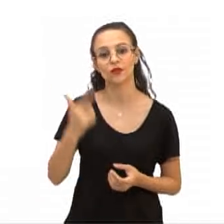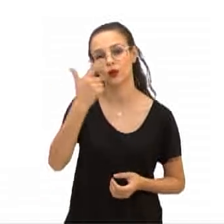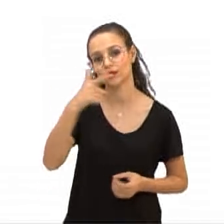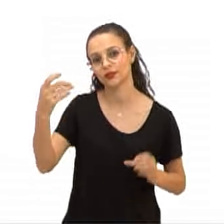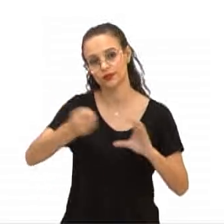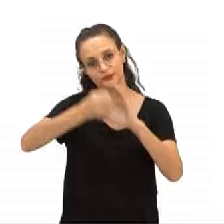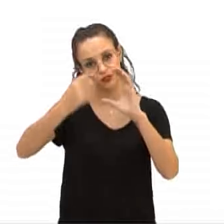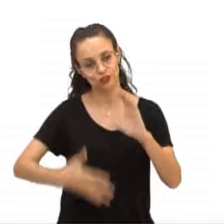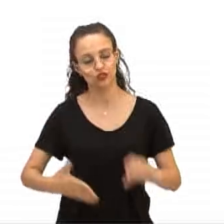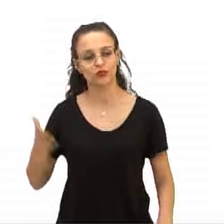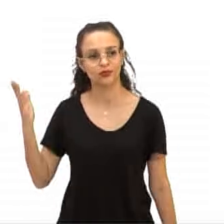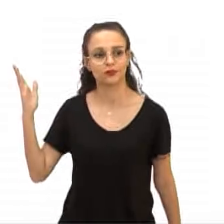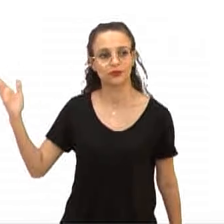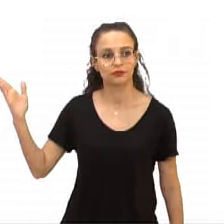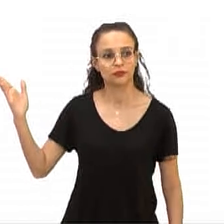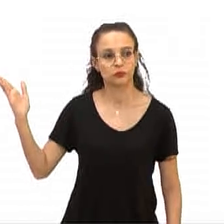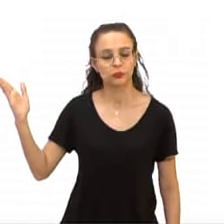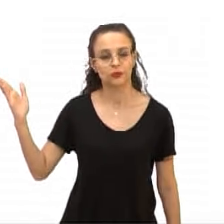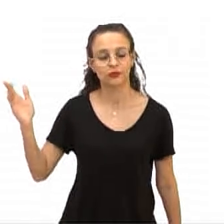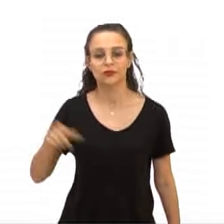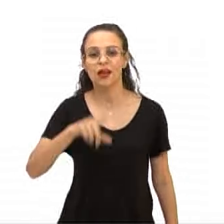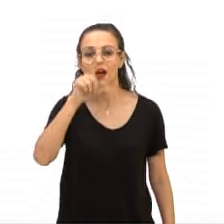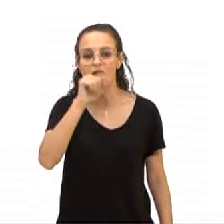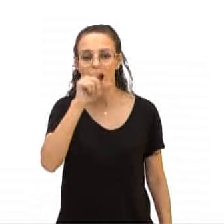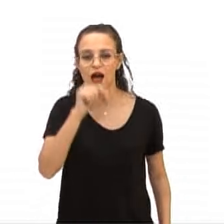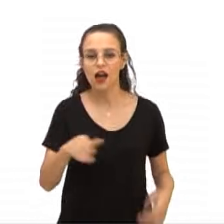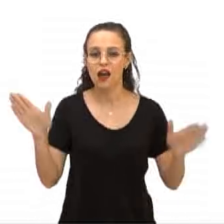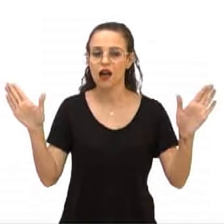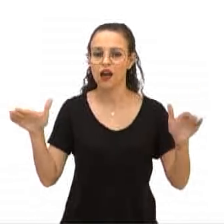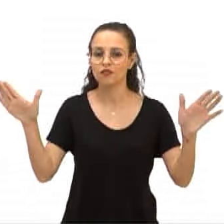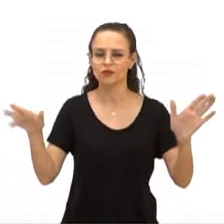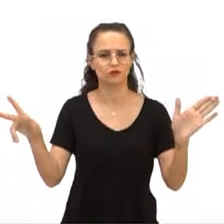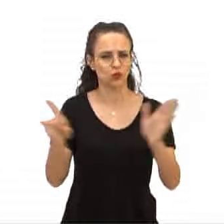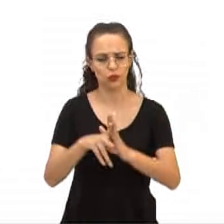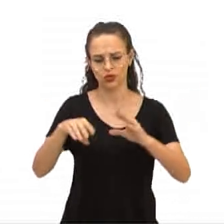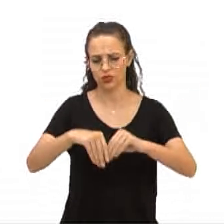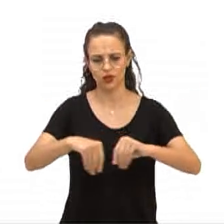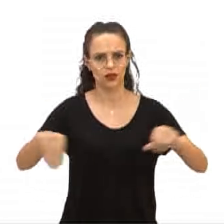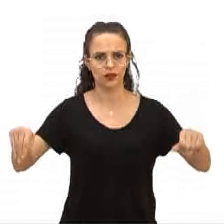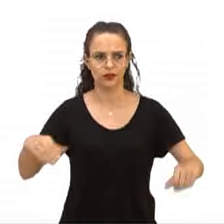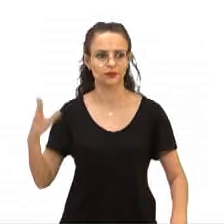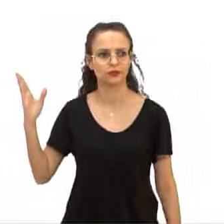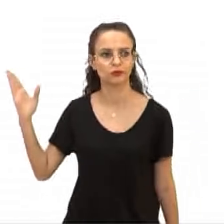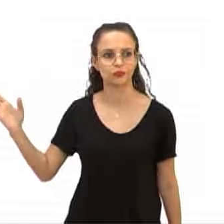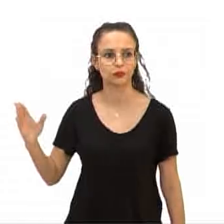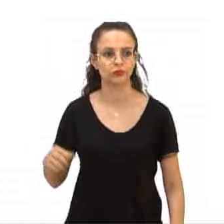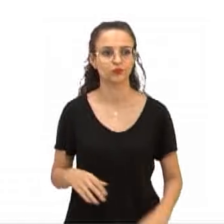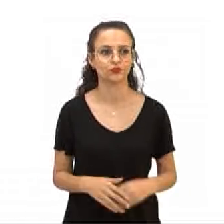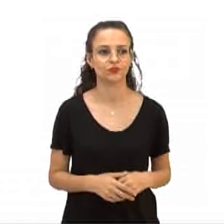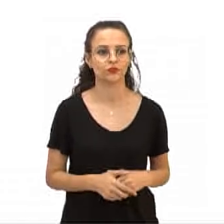aqui, ó. Essas aves aqui, ó, essas aves são aves terrestres. Embora